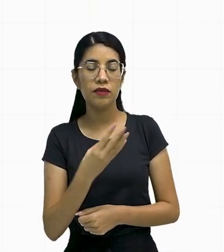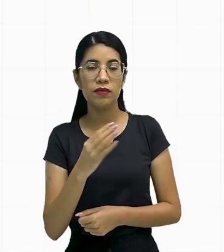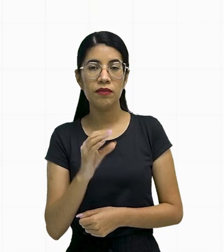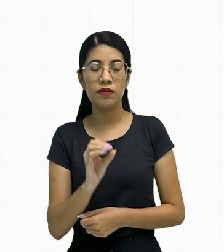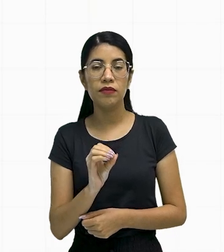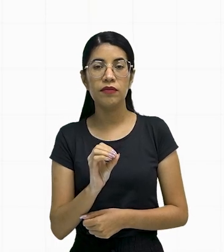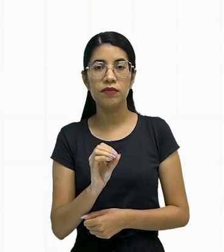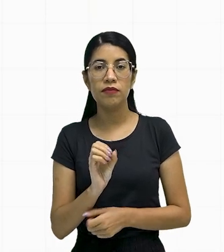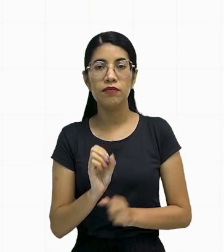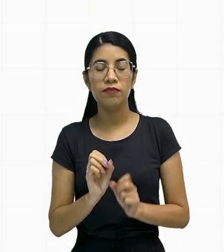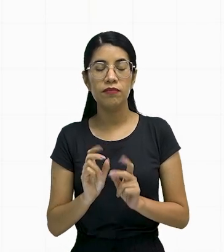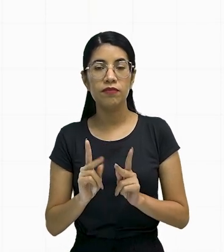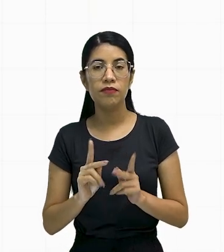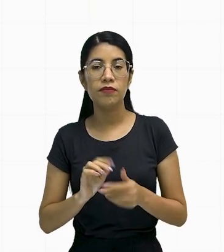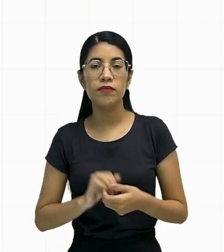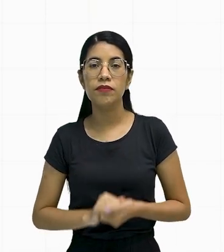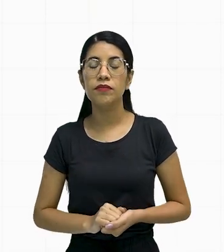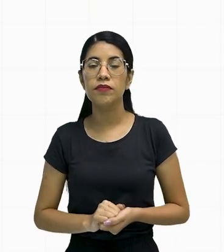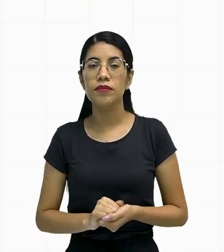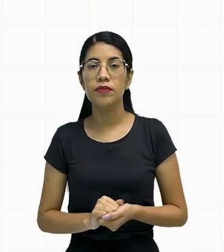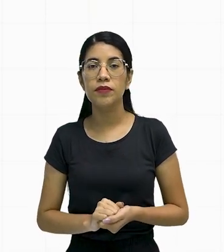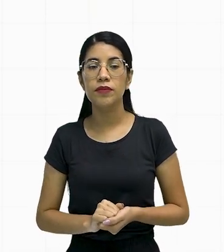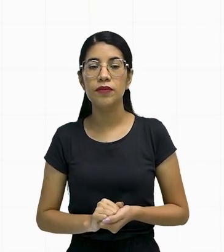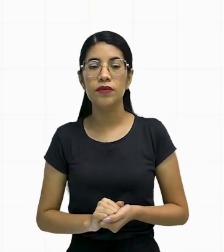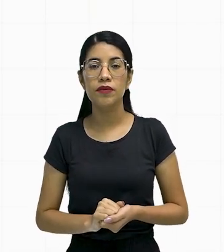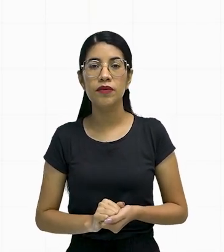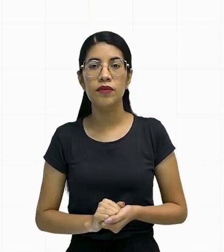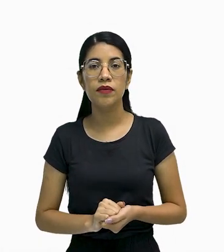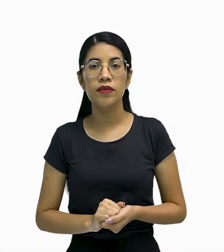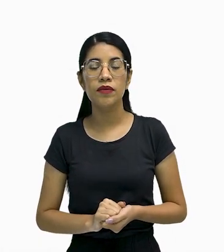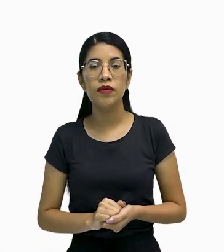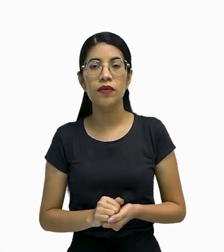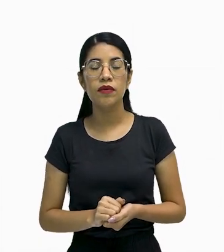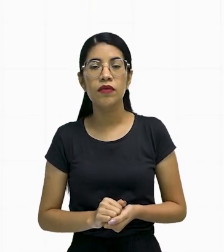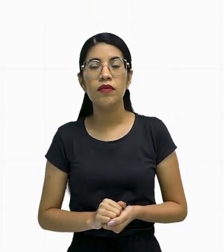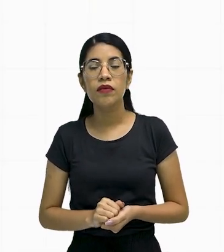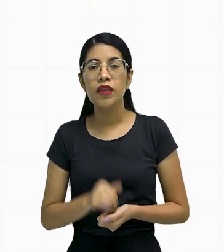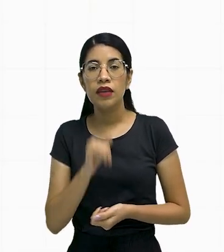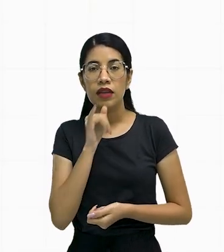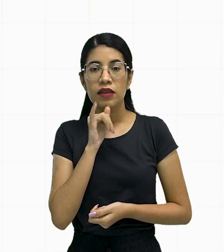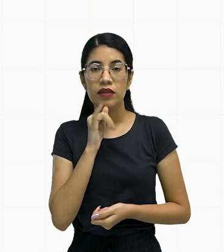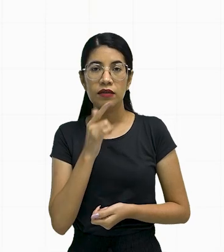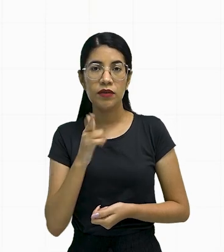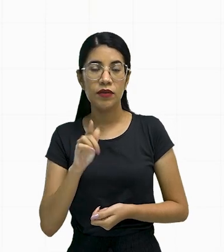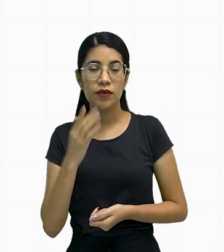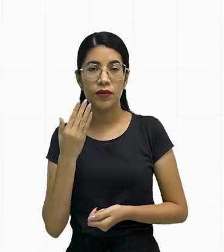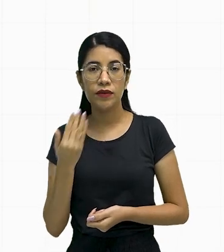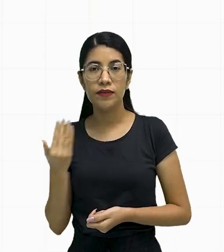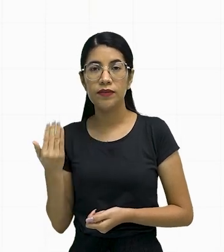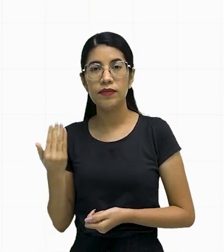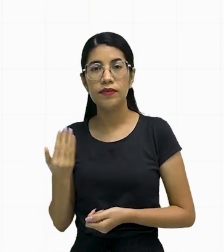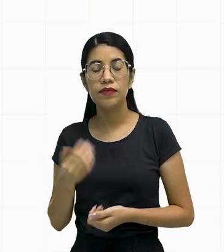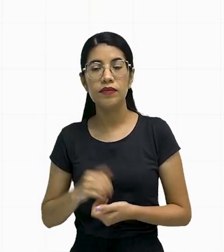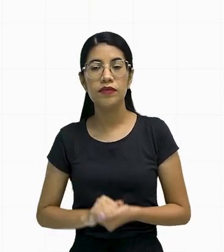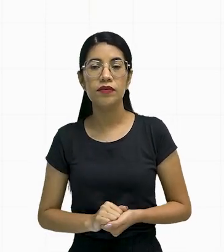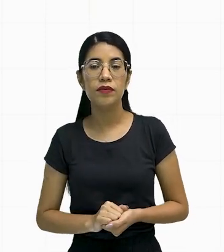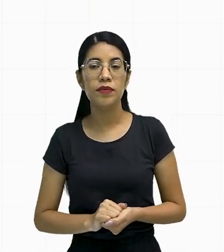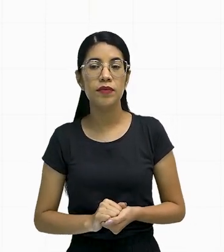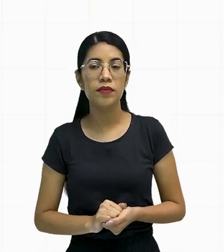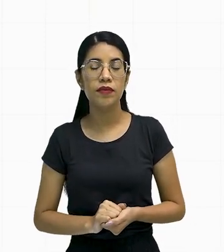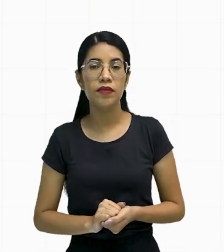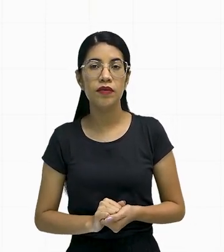3.240. Tranquilinho? Beleza? Vamos a mais uma questão? Vamos a ela. Qual